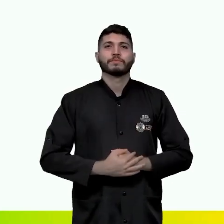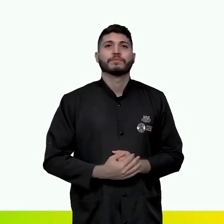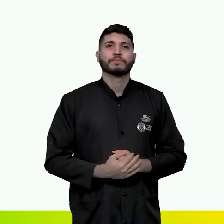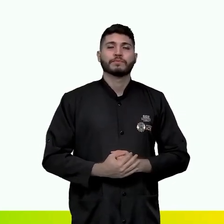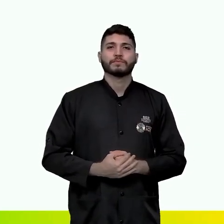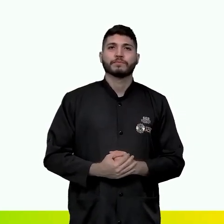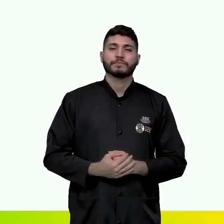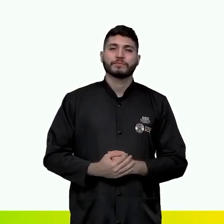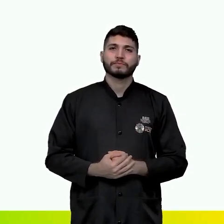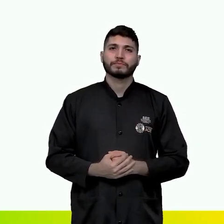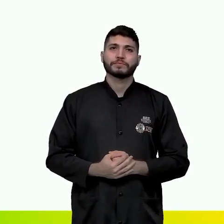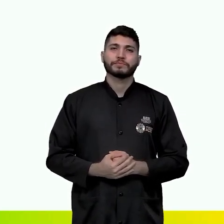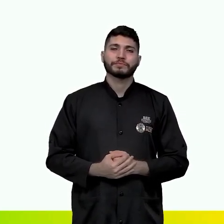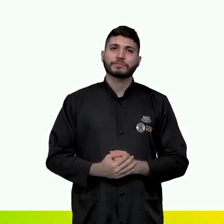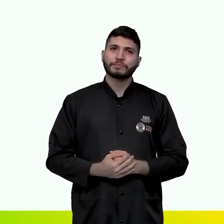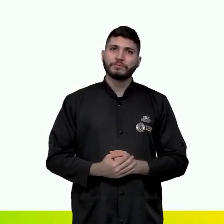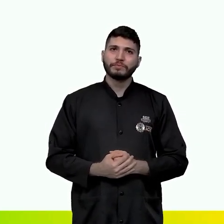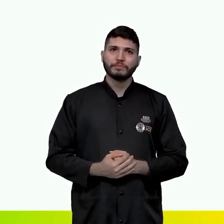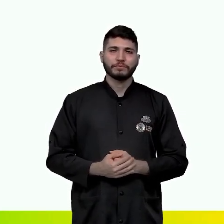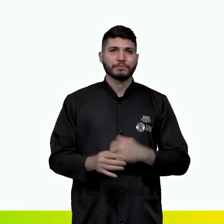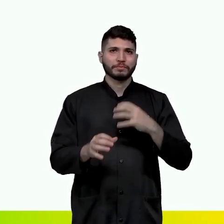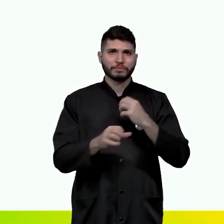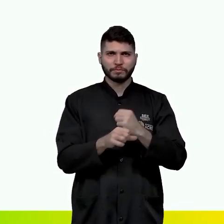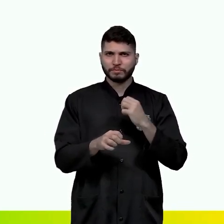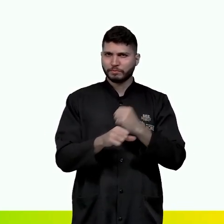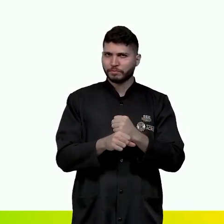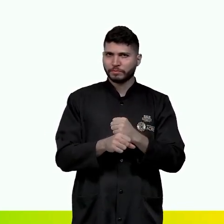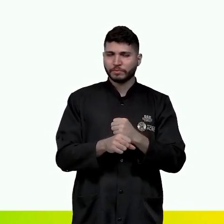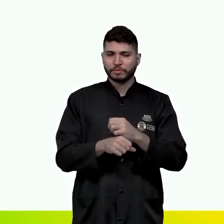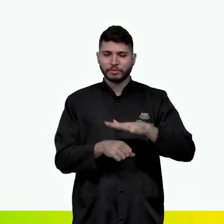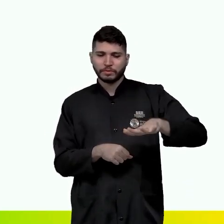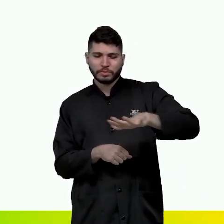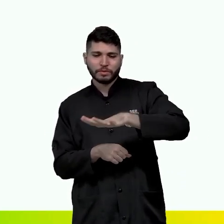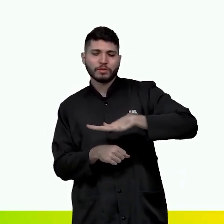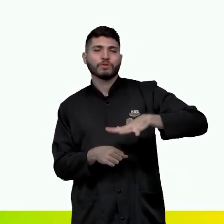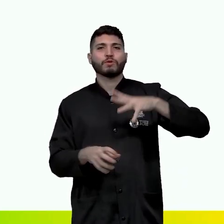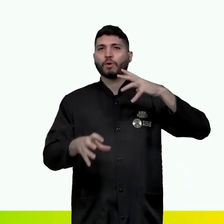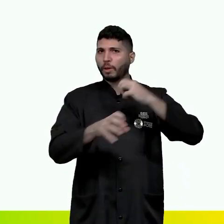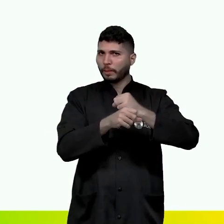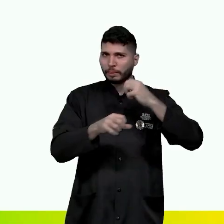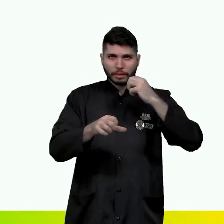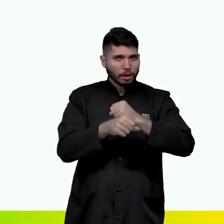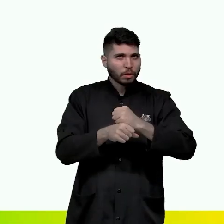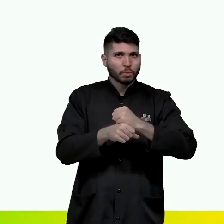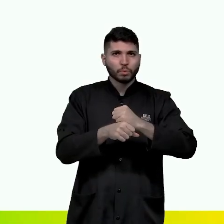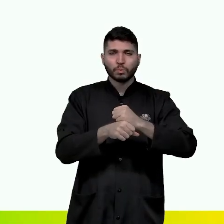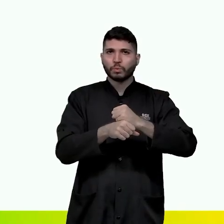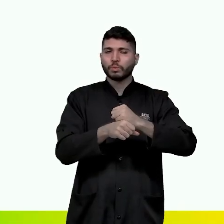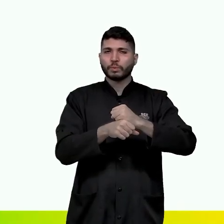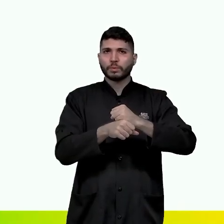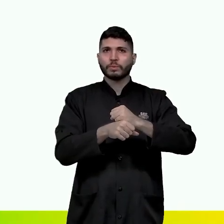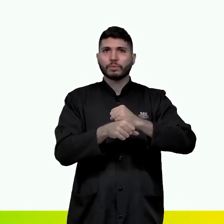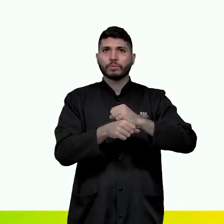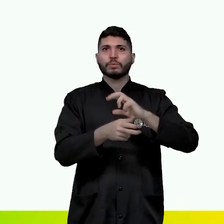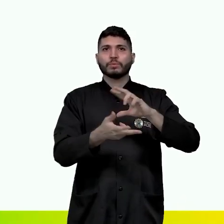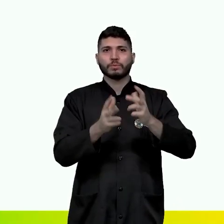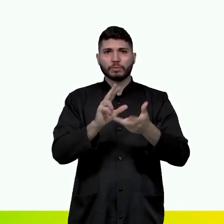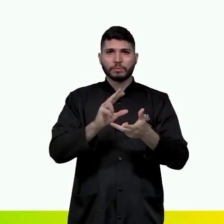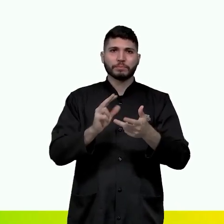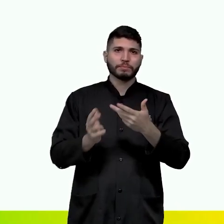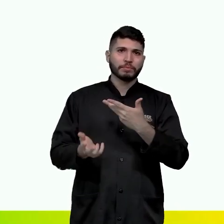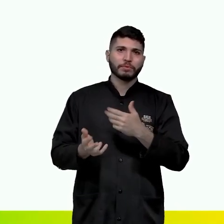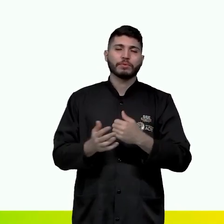De modo que, para calcular a área total do hexágono, você multiplica por 6